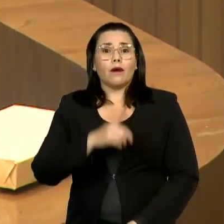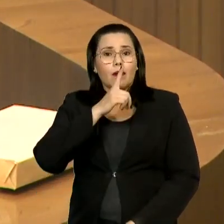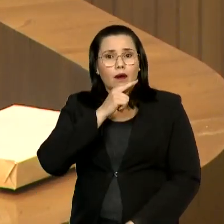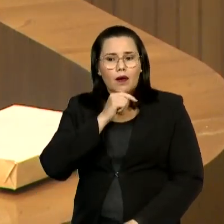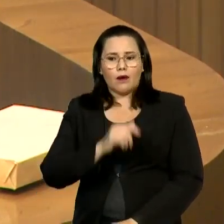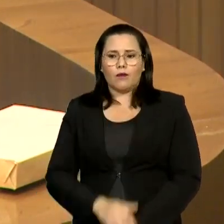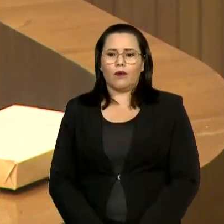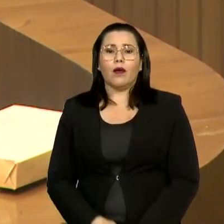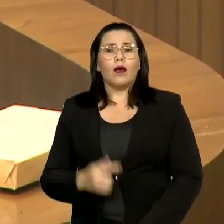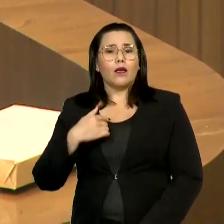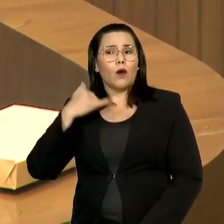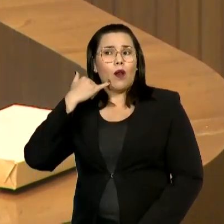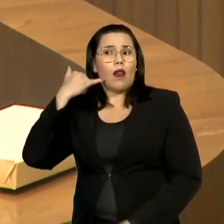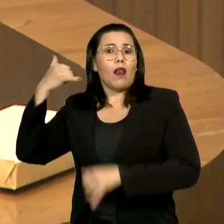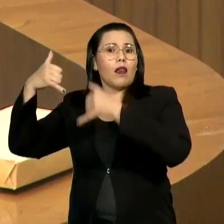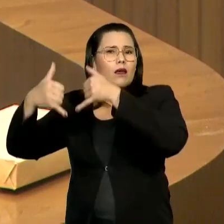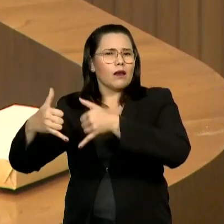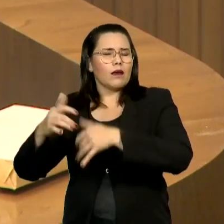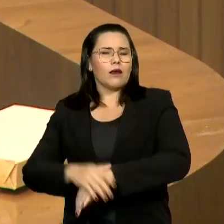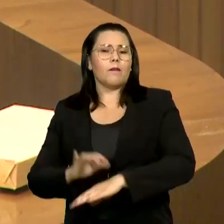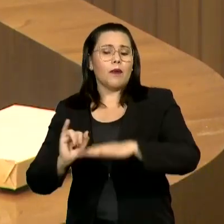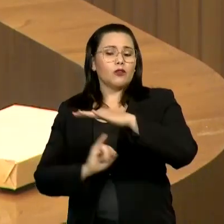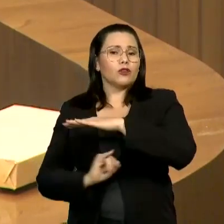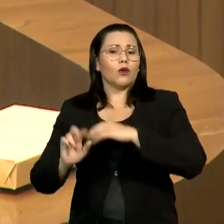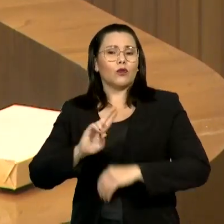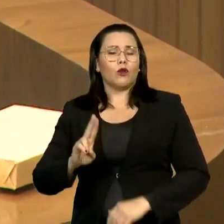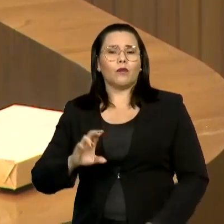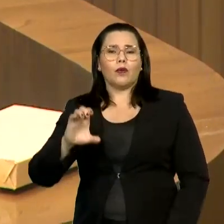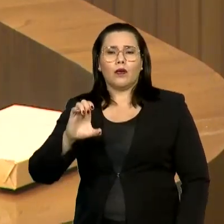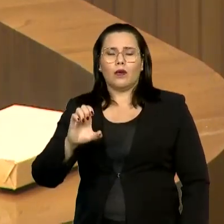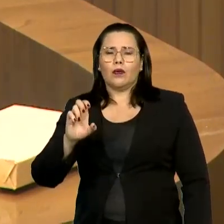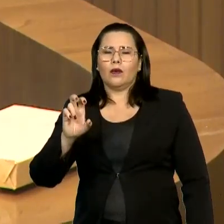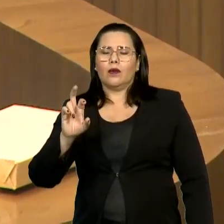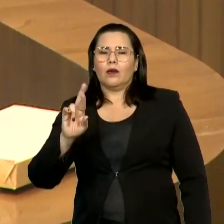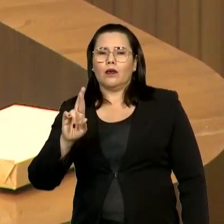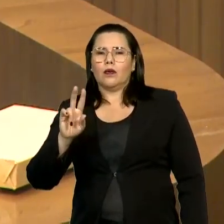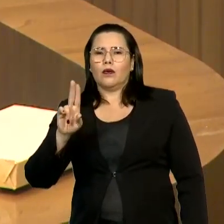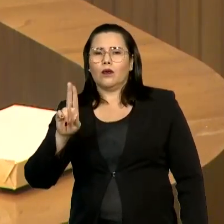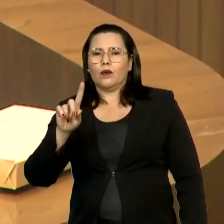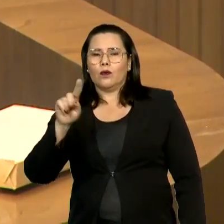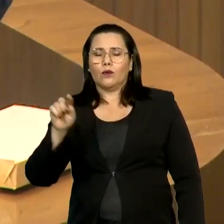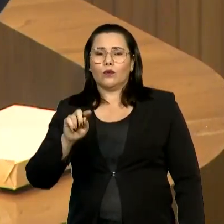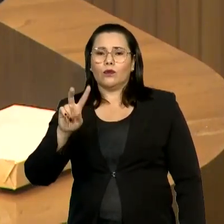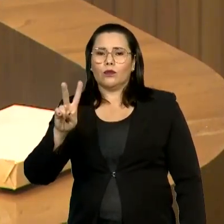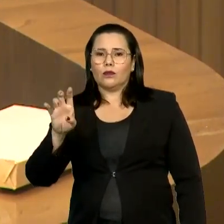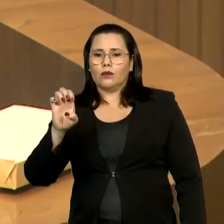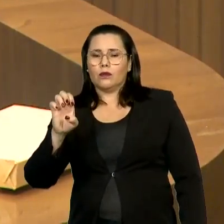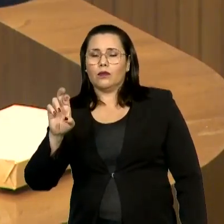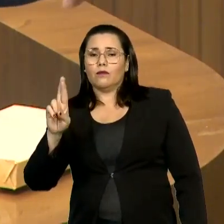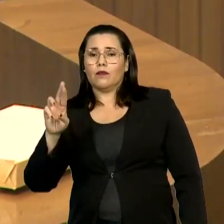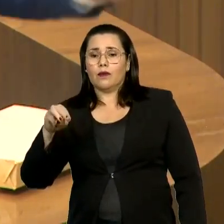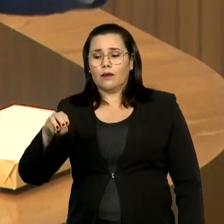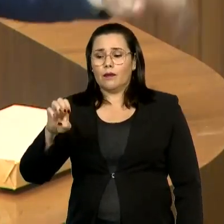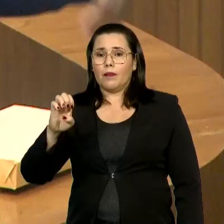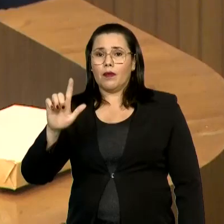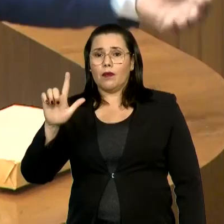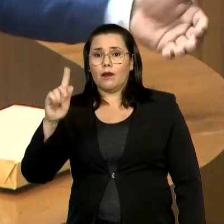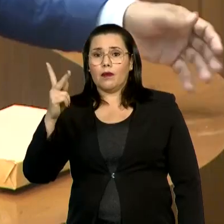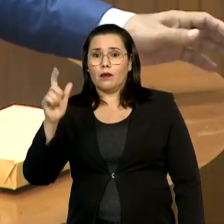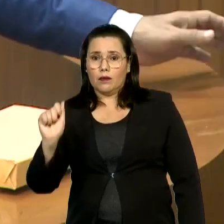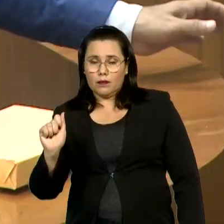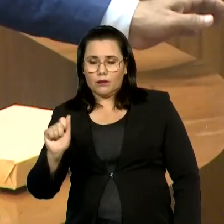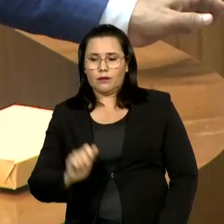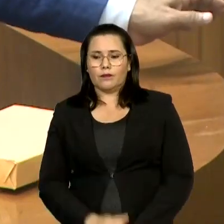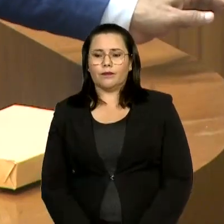Vermelha, destacando, ressaltando a importância dessas doações e o curso Wellington como um ponto